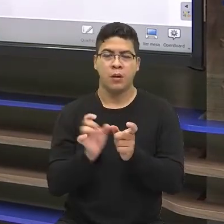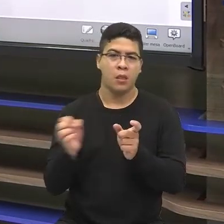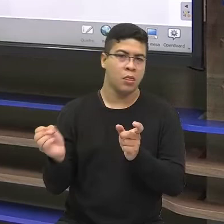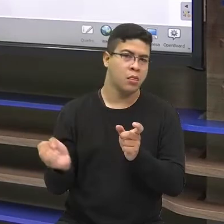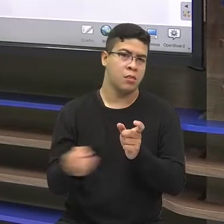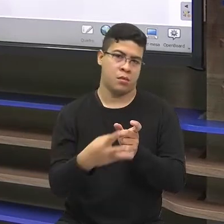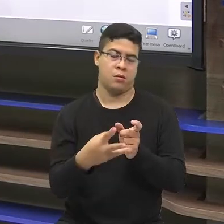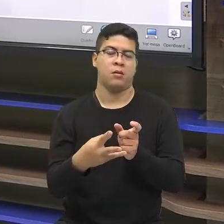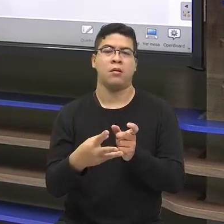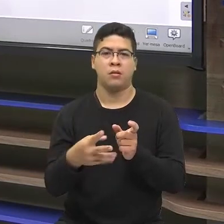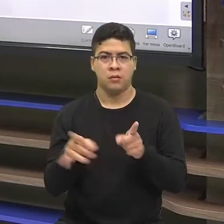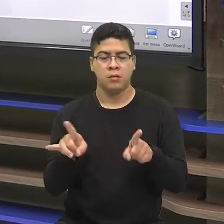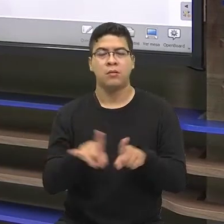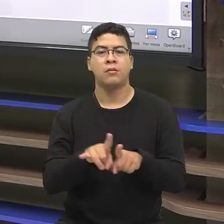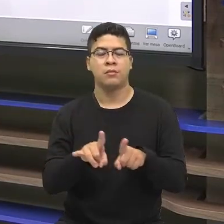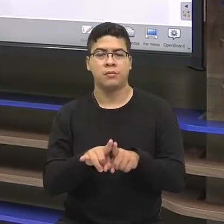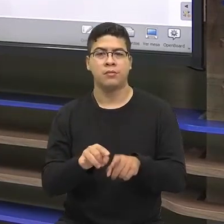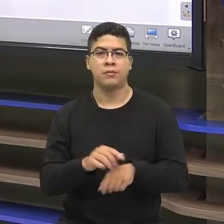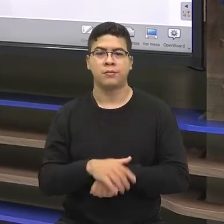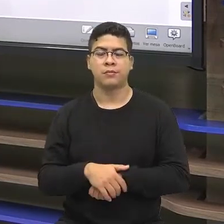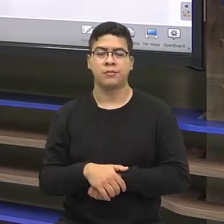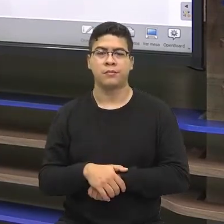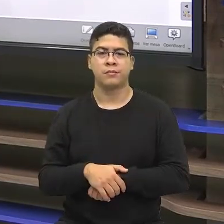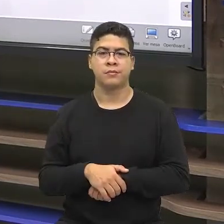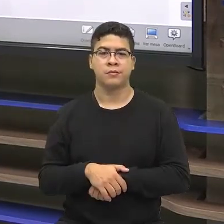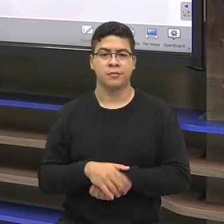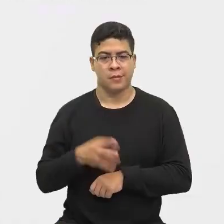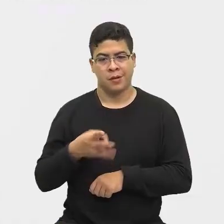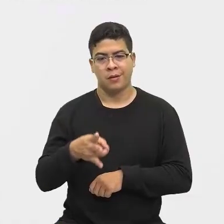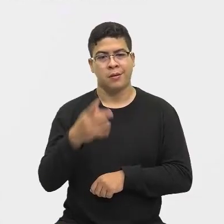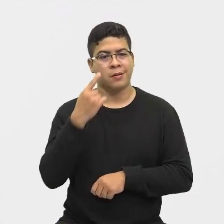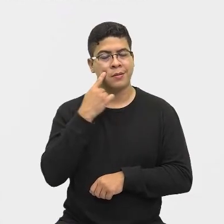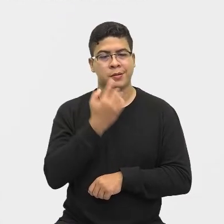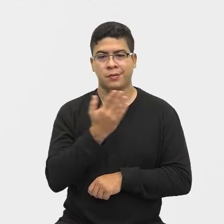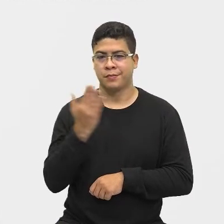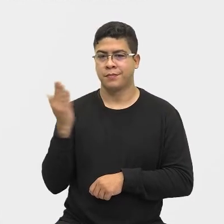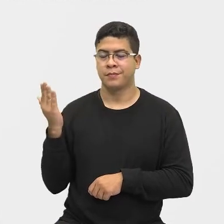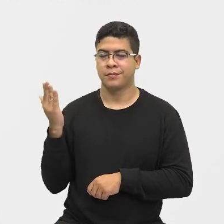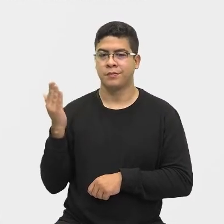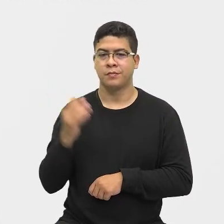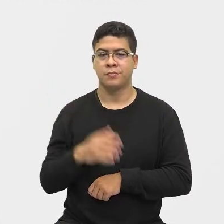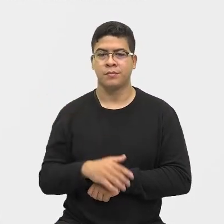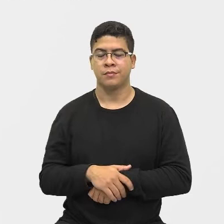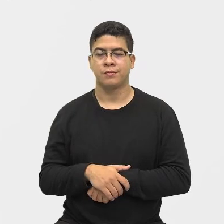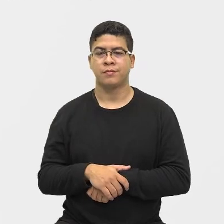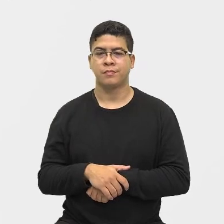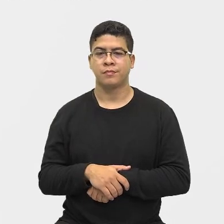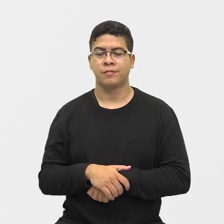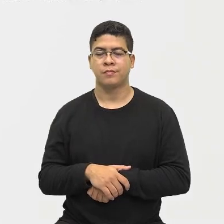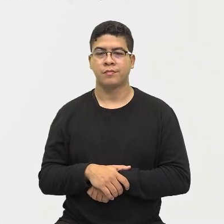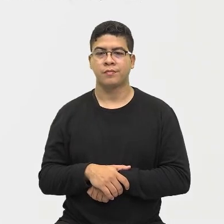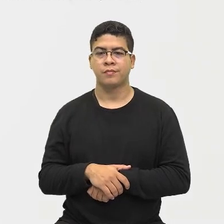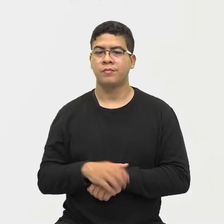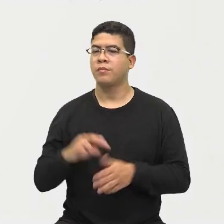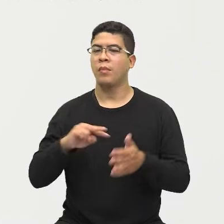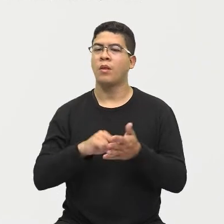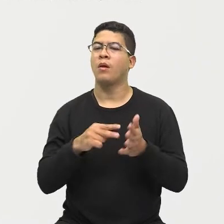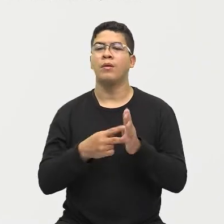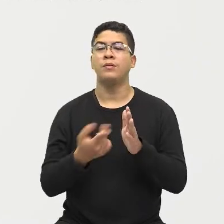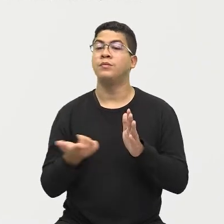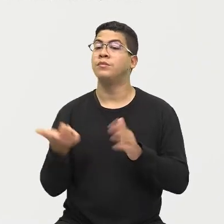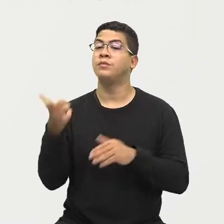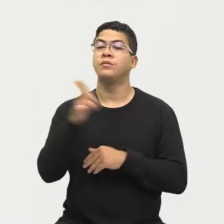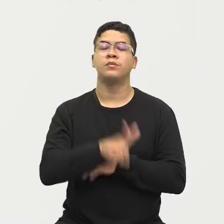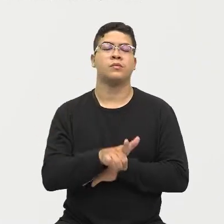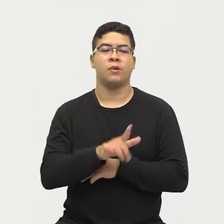Então, características aí dele. Olha só, vamos prosseguindo falando ainda sobre Macunaíma. Redefinição do herói nacional. O que